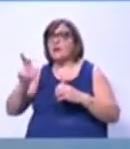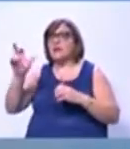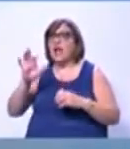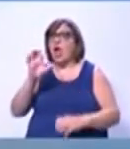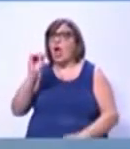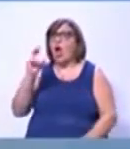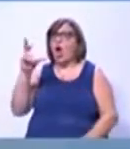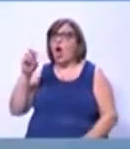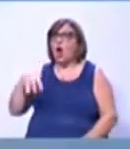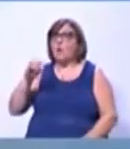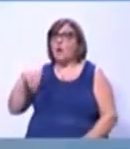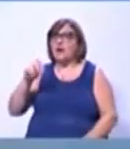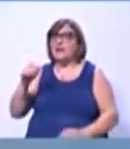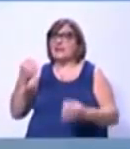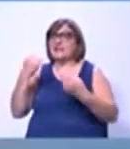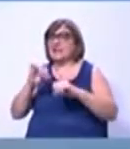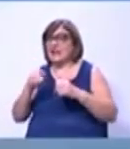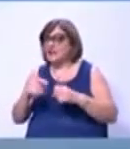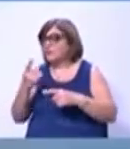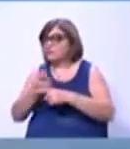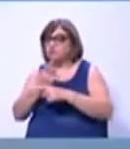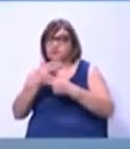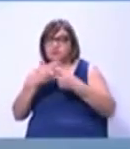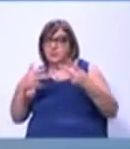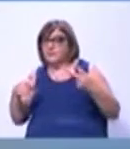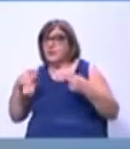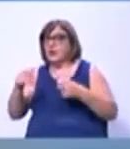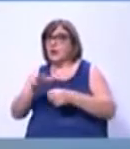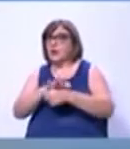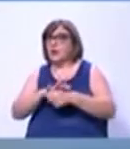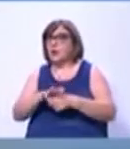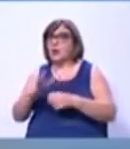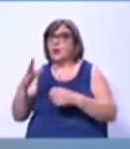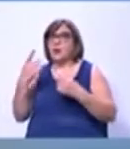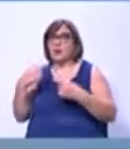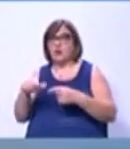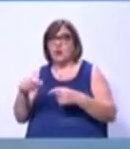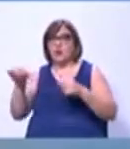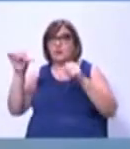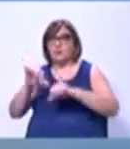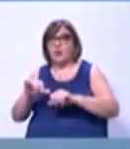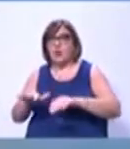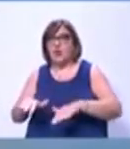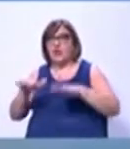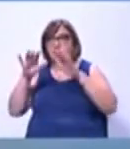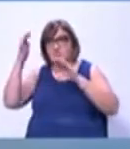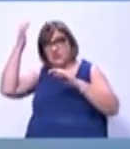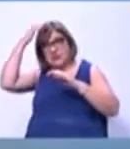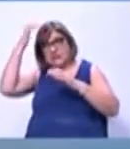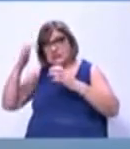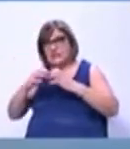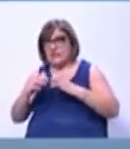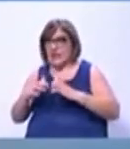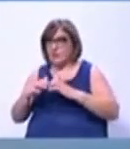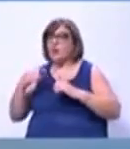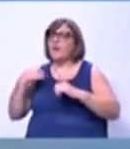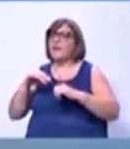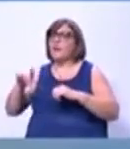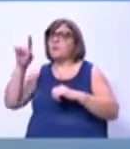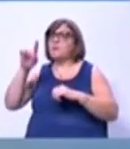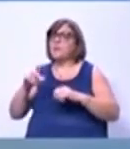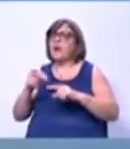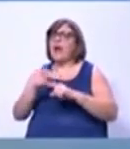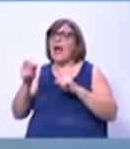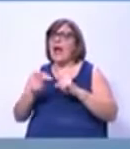de stress. Cortisol, adrenalina, e estas hormonas são cáusticas para o crescimento cerebral. Um bebê no primeiro ano está a